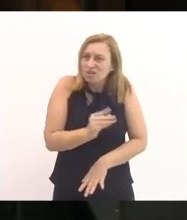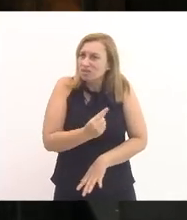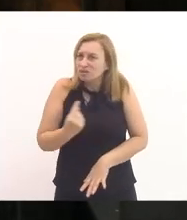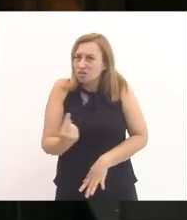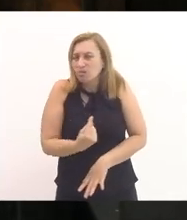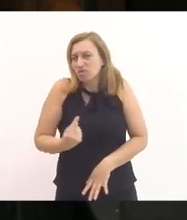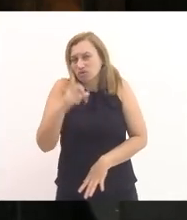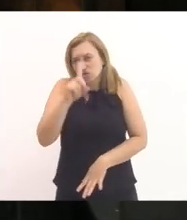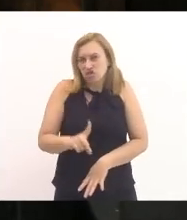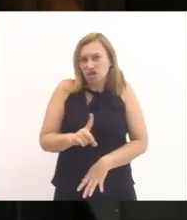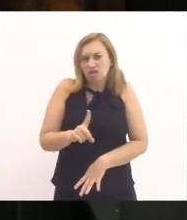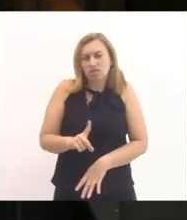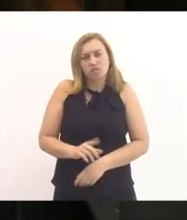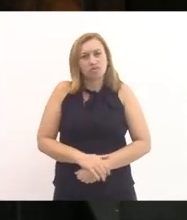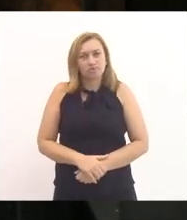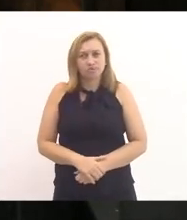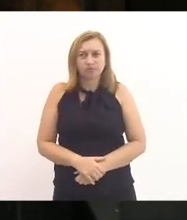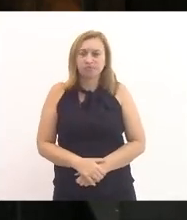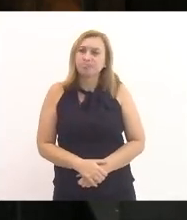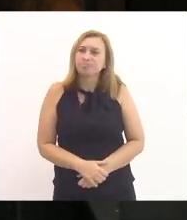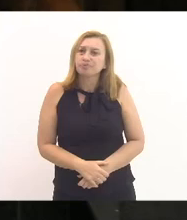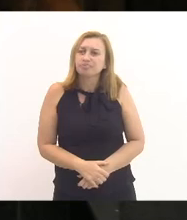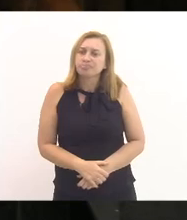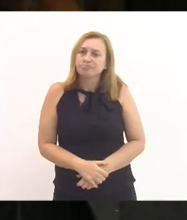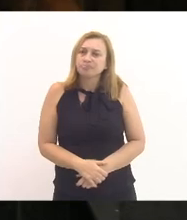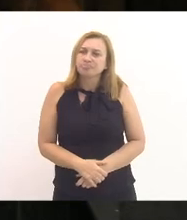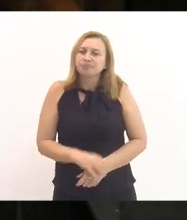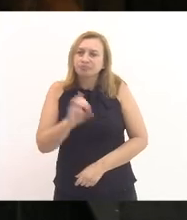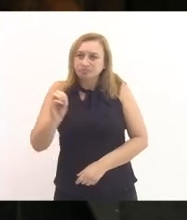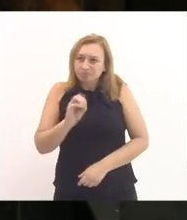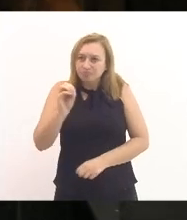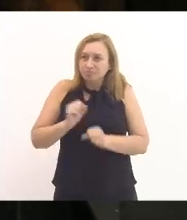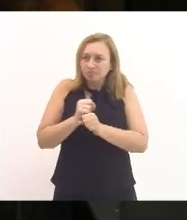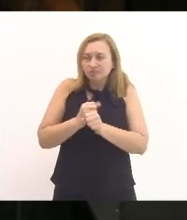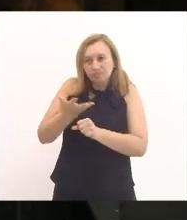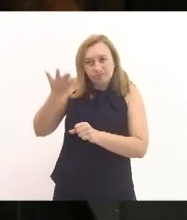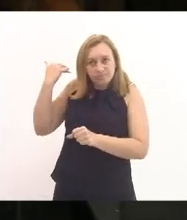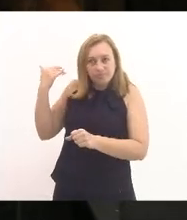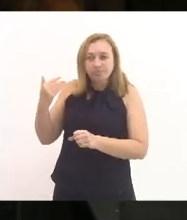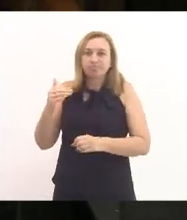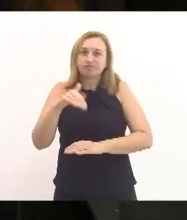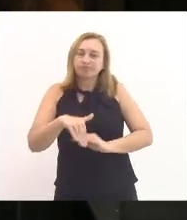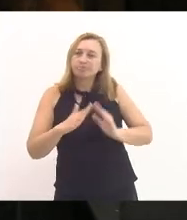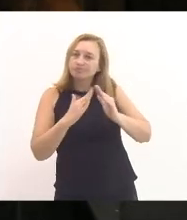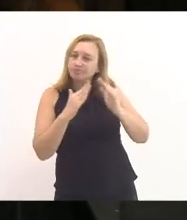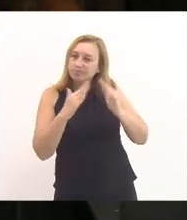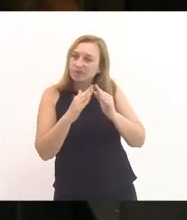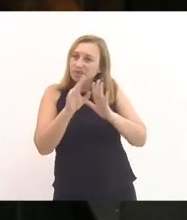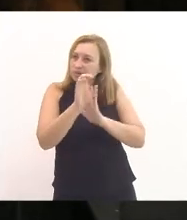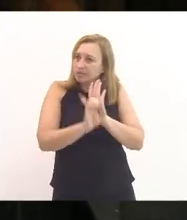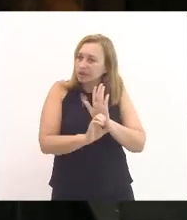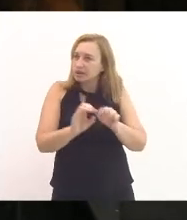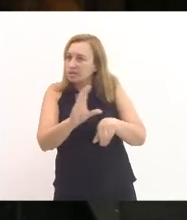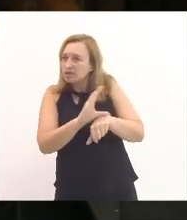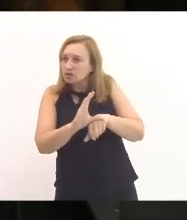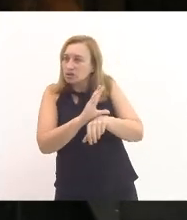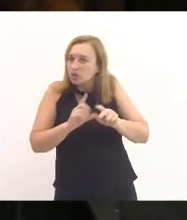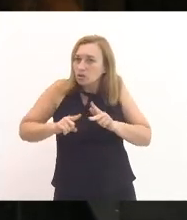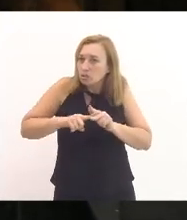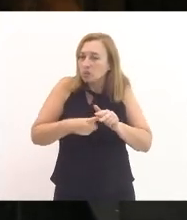os direitos dos Servidores e em outubro do ano passado esta casa no menina consta não